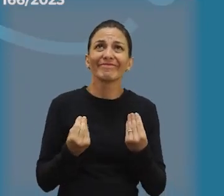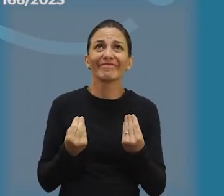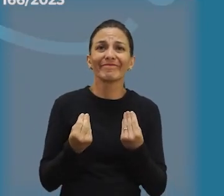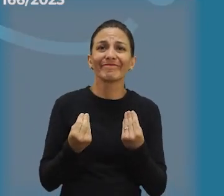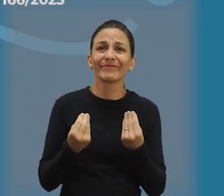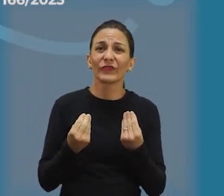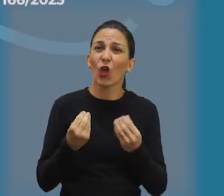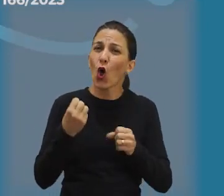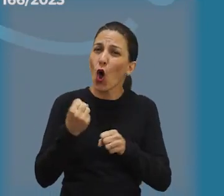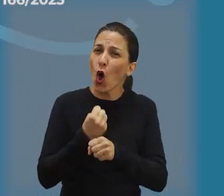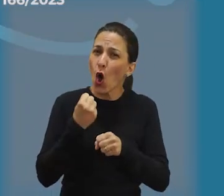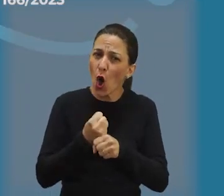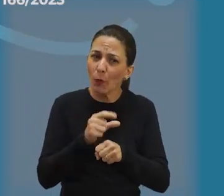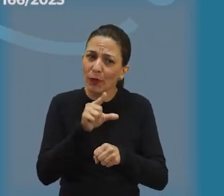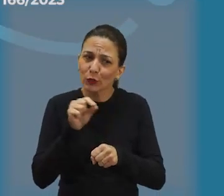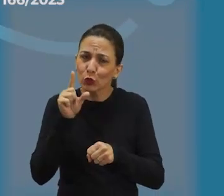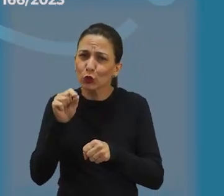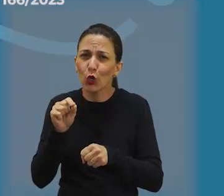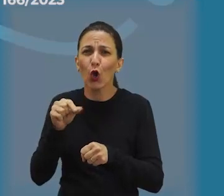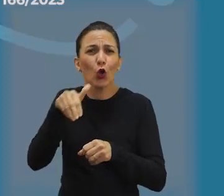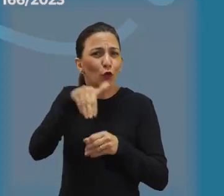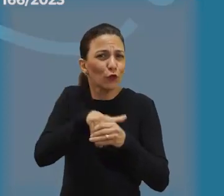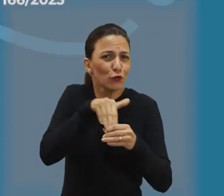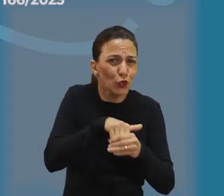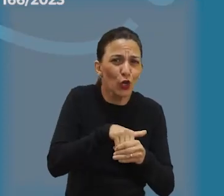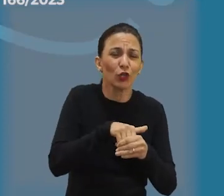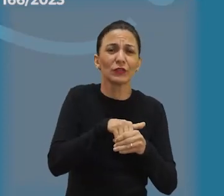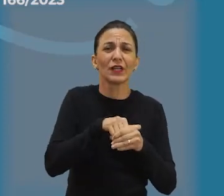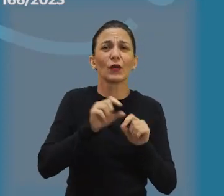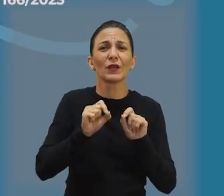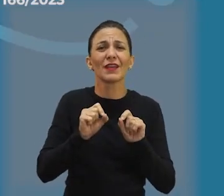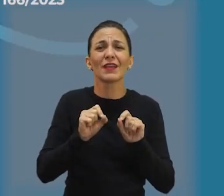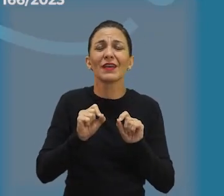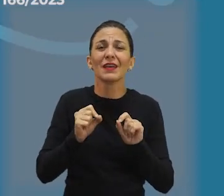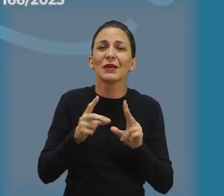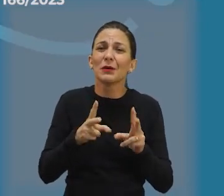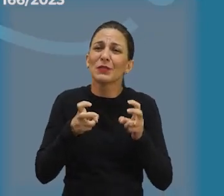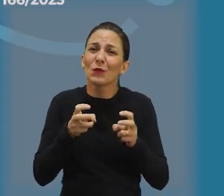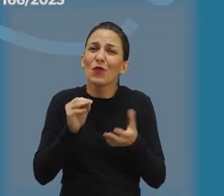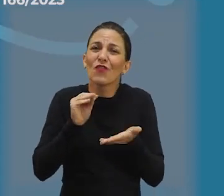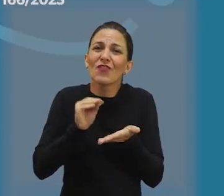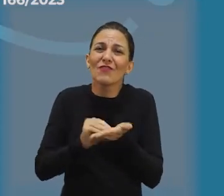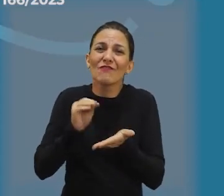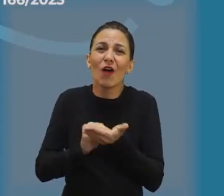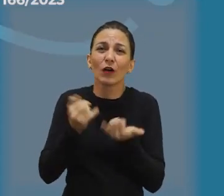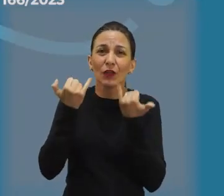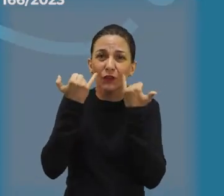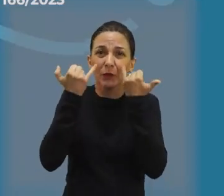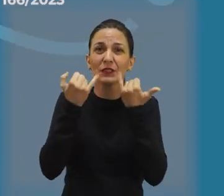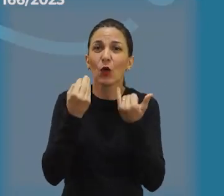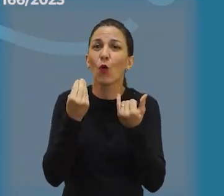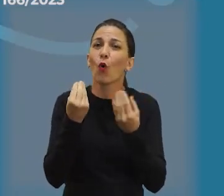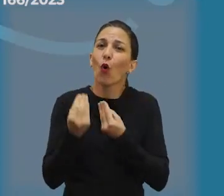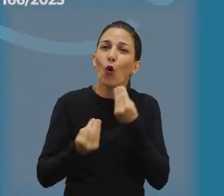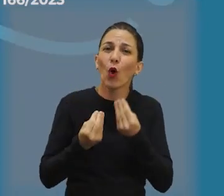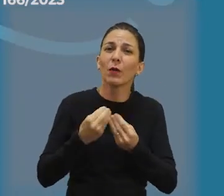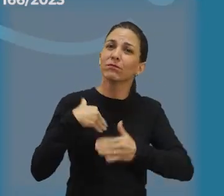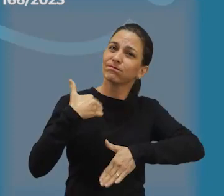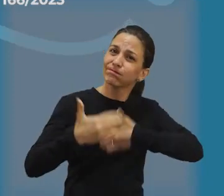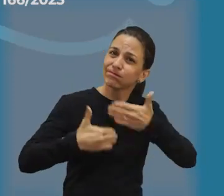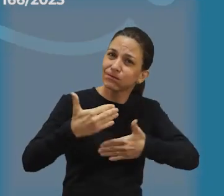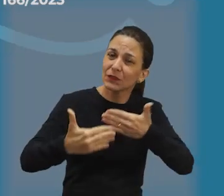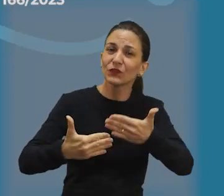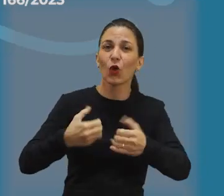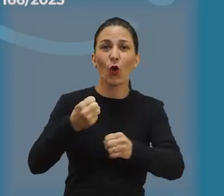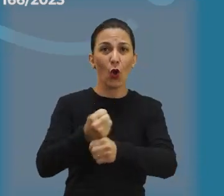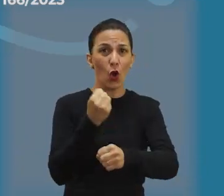entanto é depois que as obras são eleitas Eu percebo que há uma ausência de informações sobre